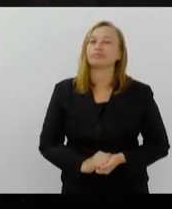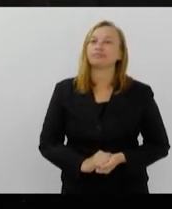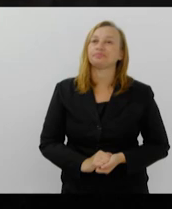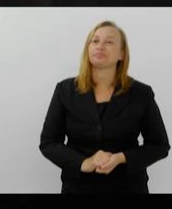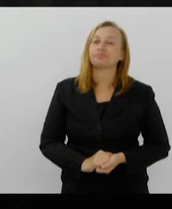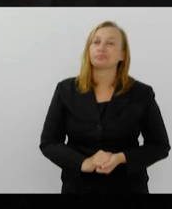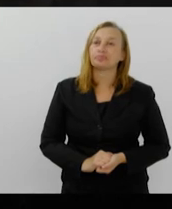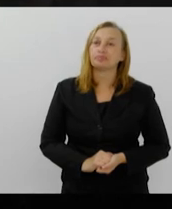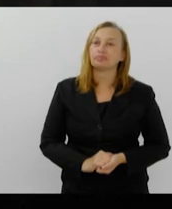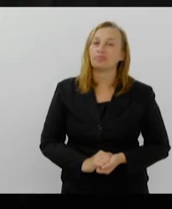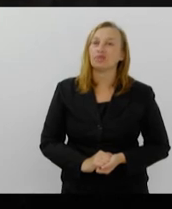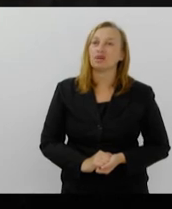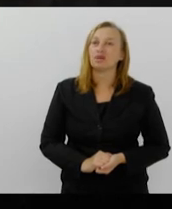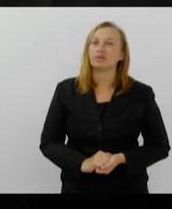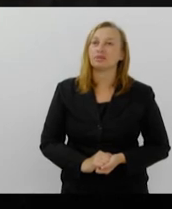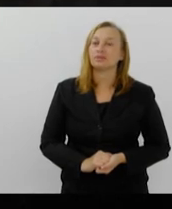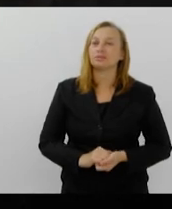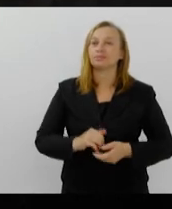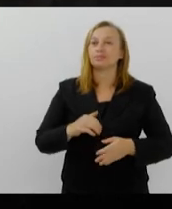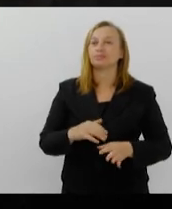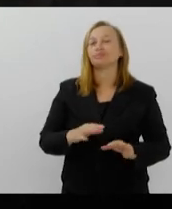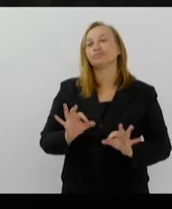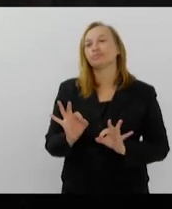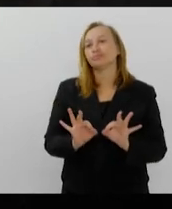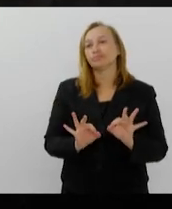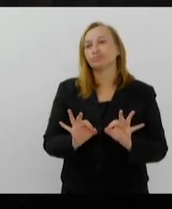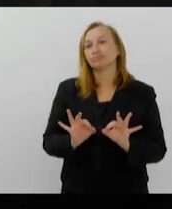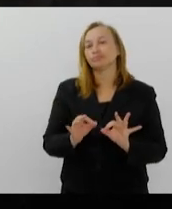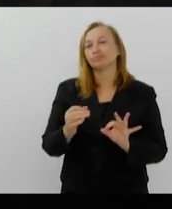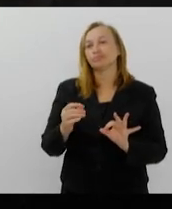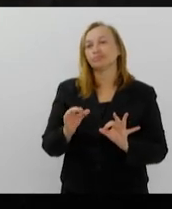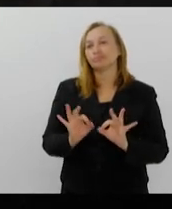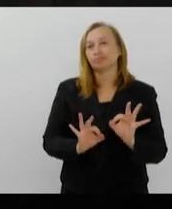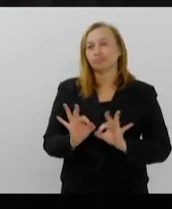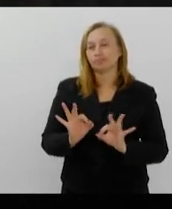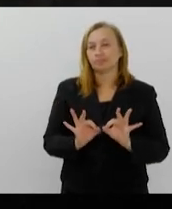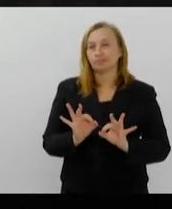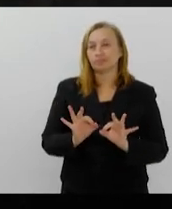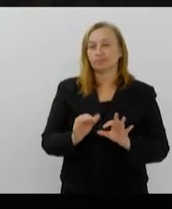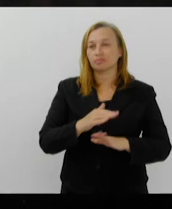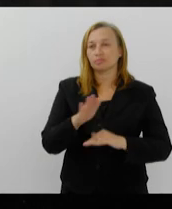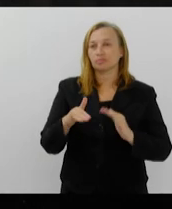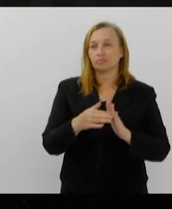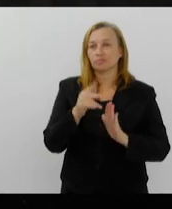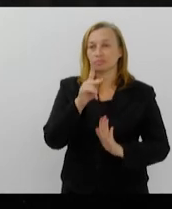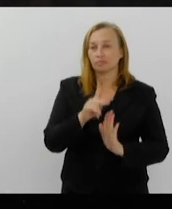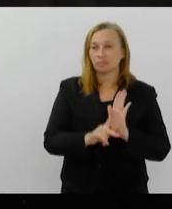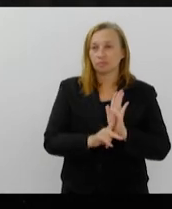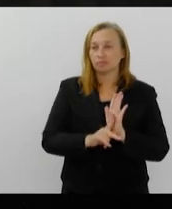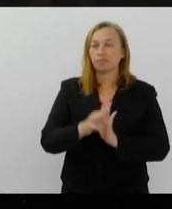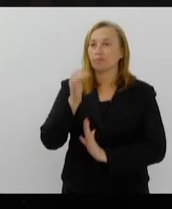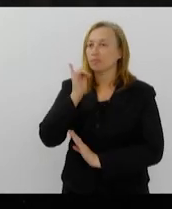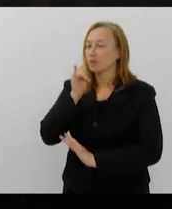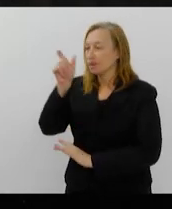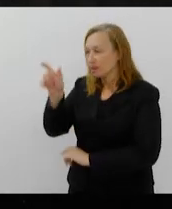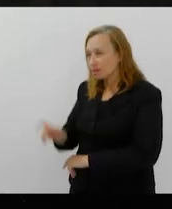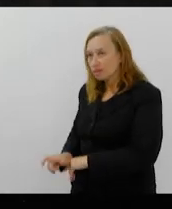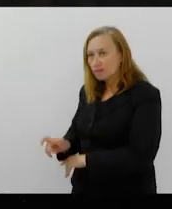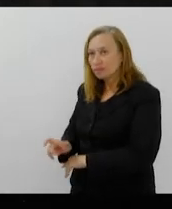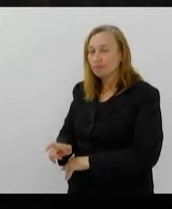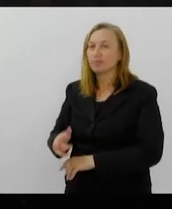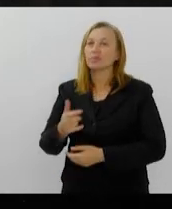Estabelecido esse desenho geral do projeto, quis o relator fazer um